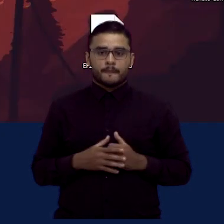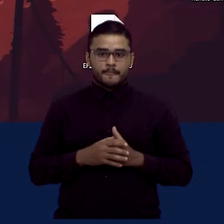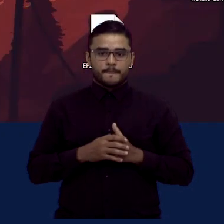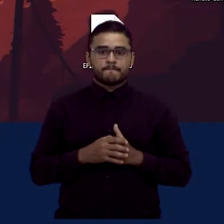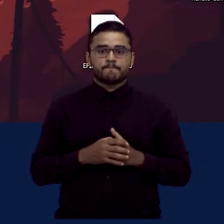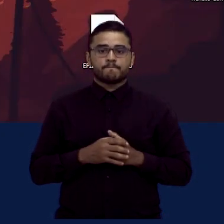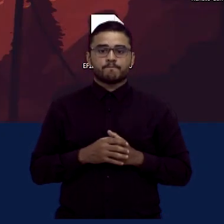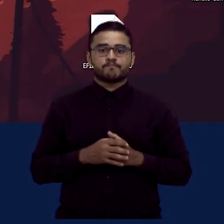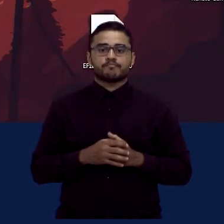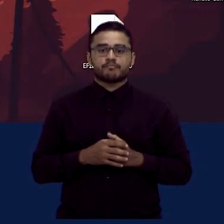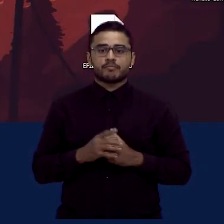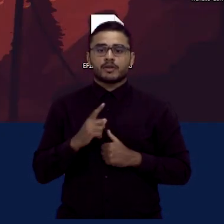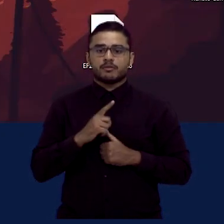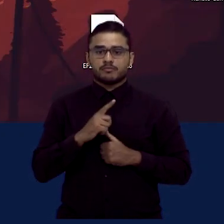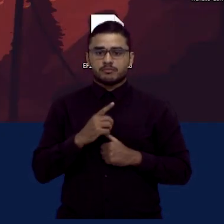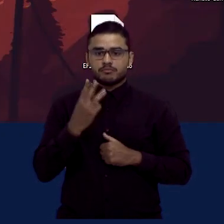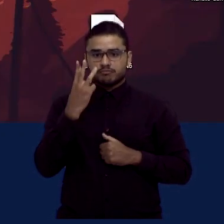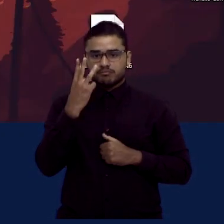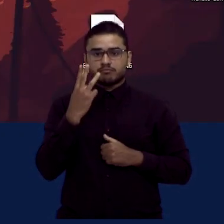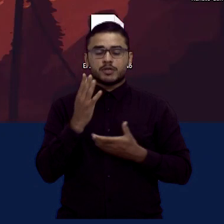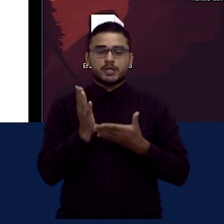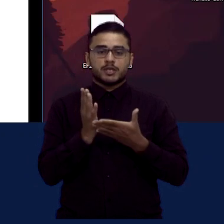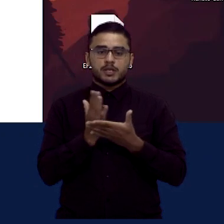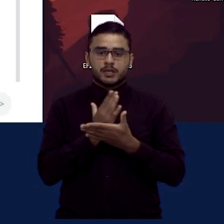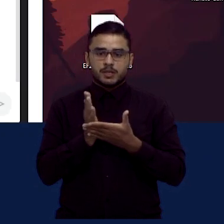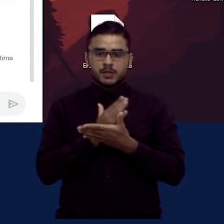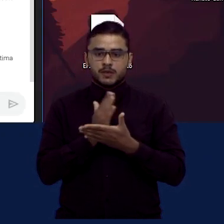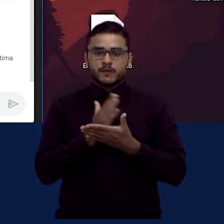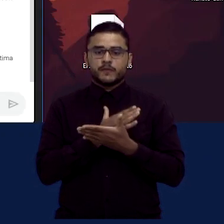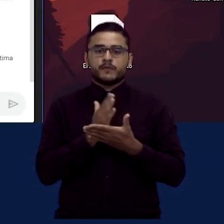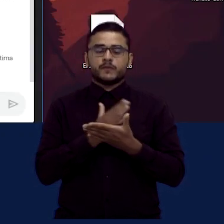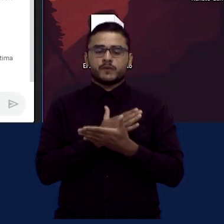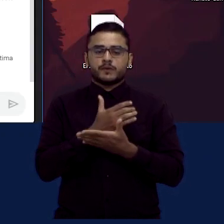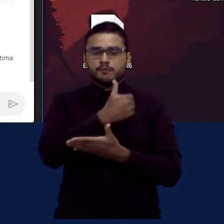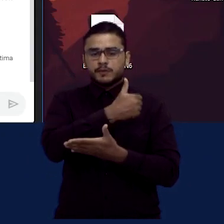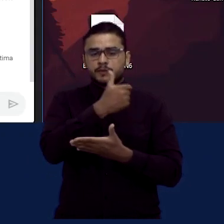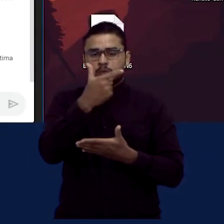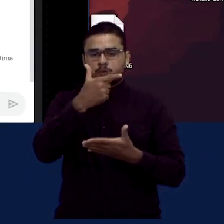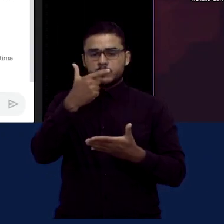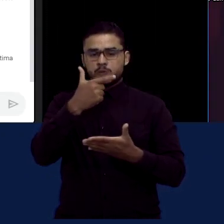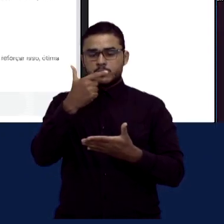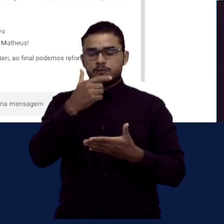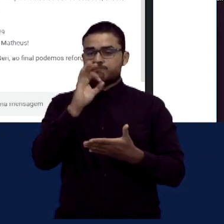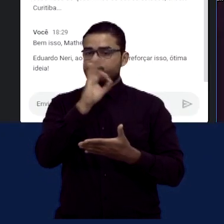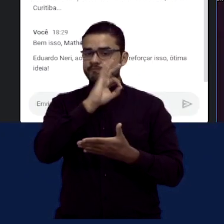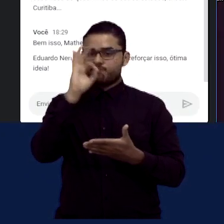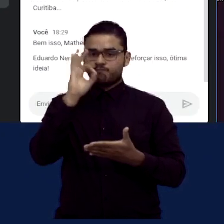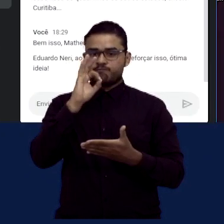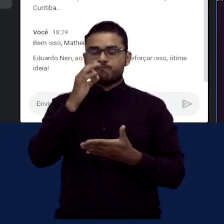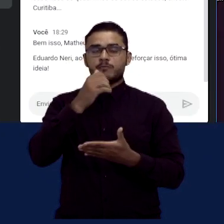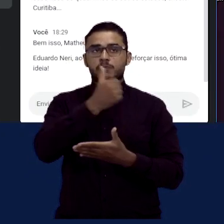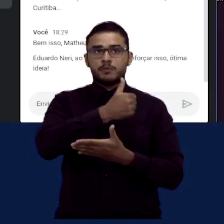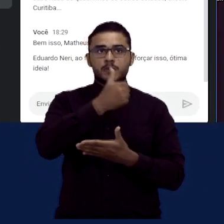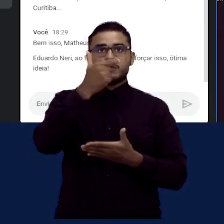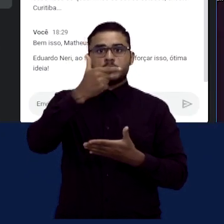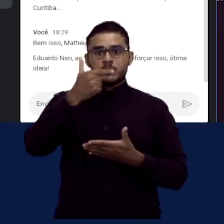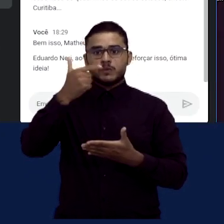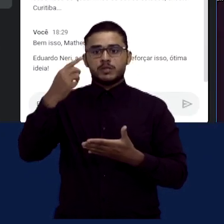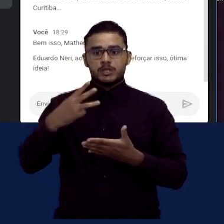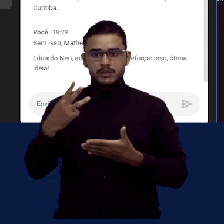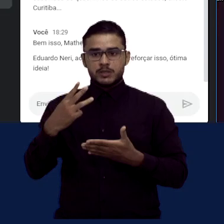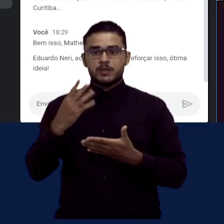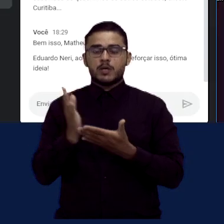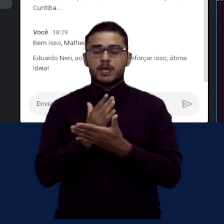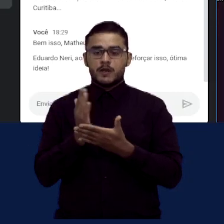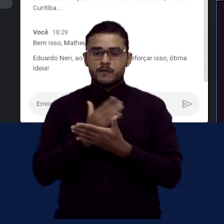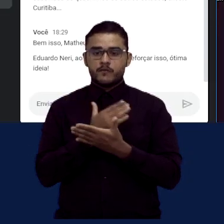de 3 livros, sendo os 2 primeiros que eu acho essenciais, que é o Desenhando Quadrinhos, que é o 2º